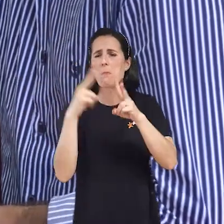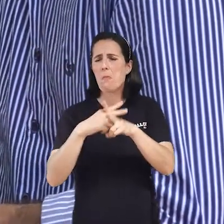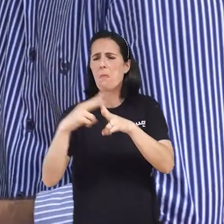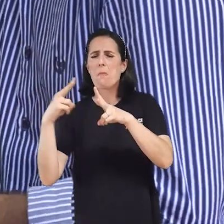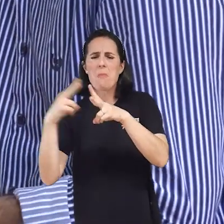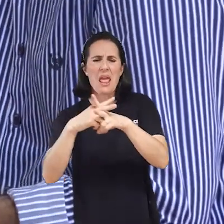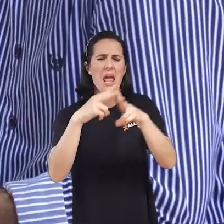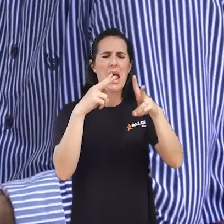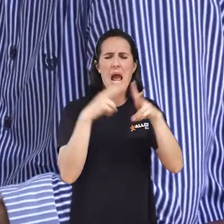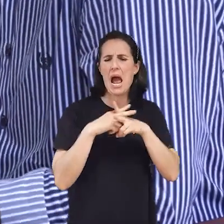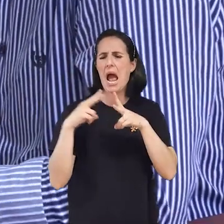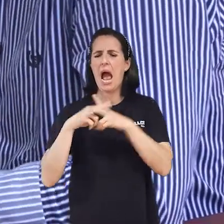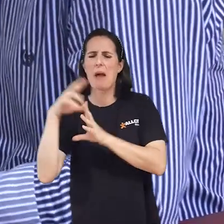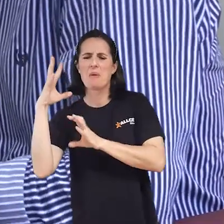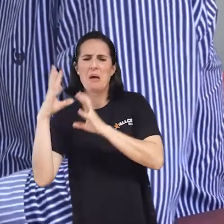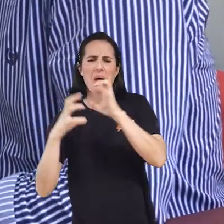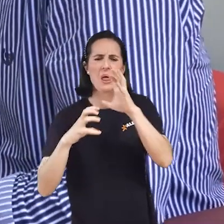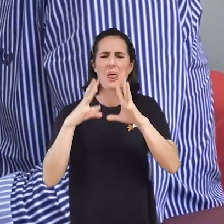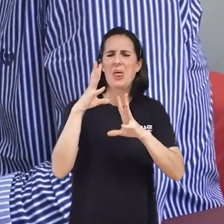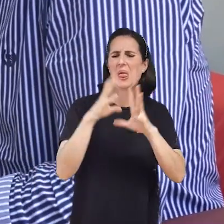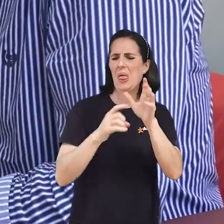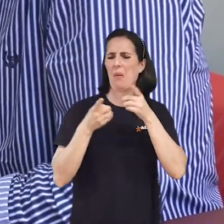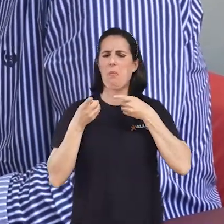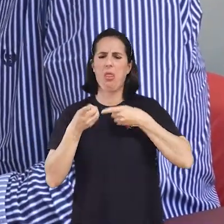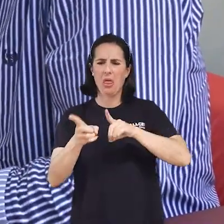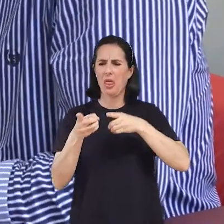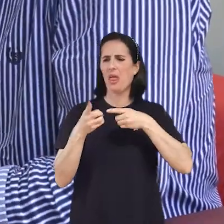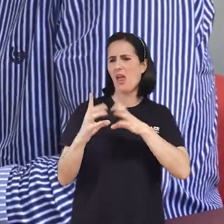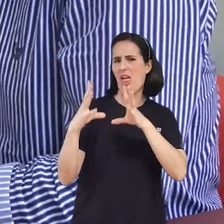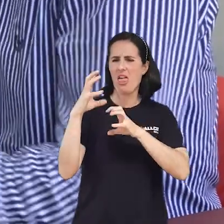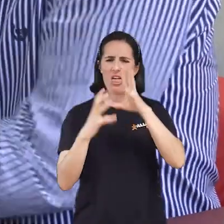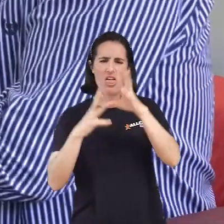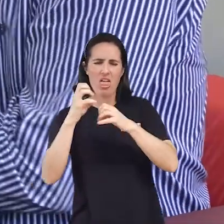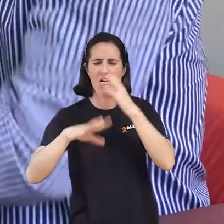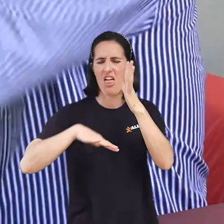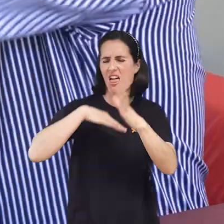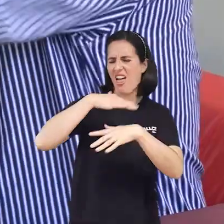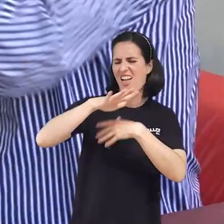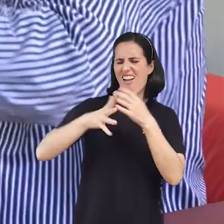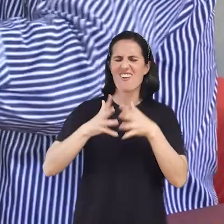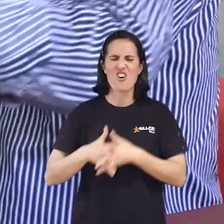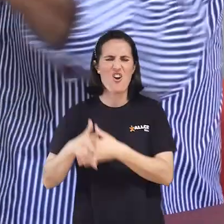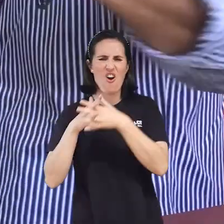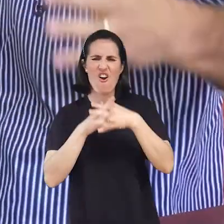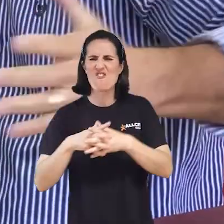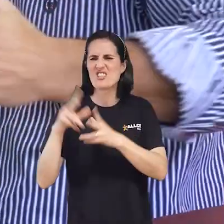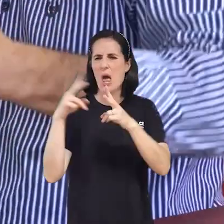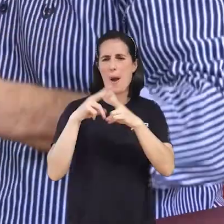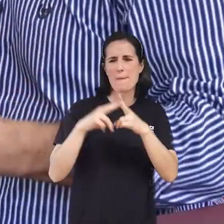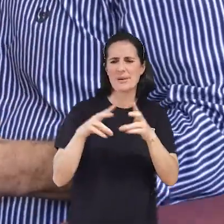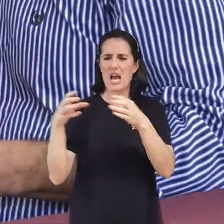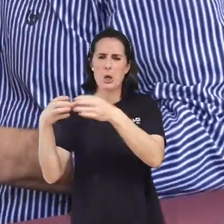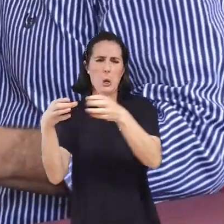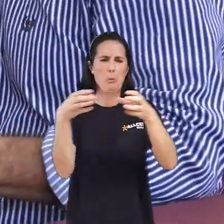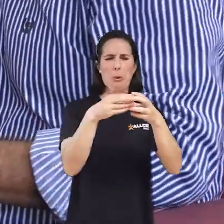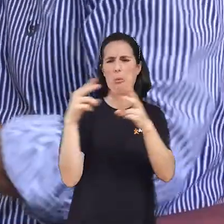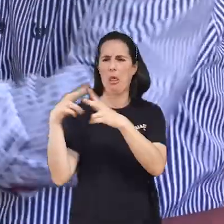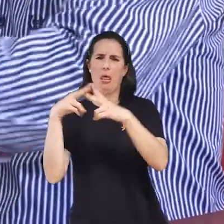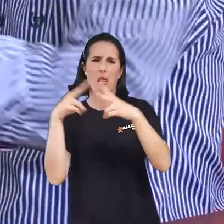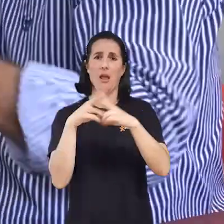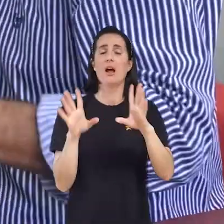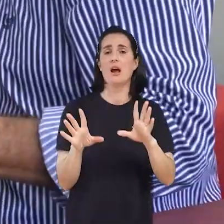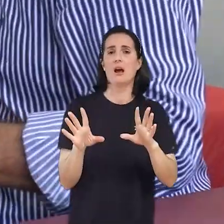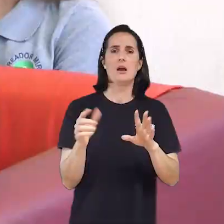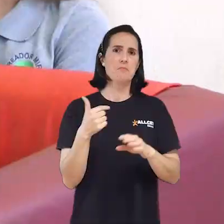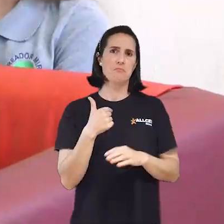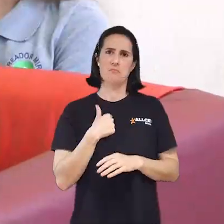E claro que eu procurava ocupar o meu tempo. Muitos brigavam na escola. A turma da briga